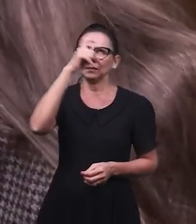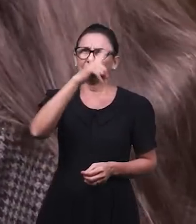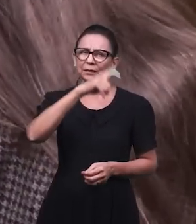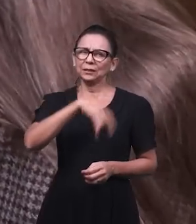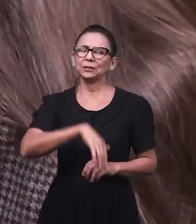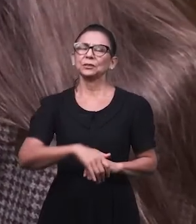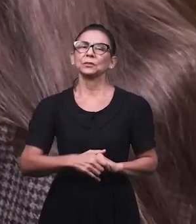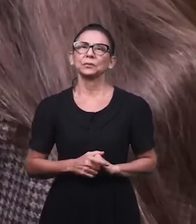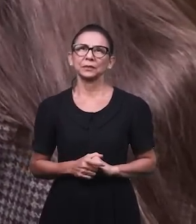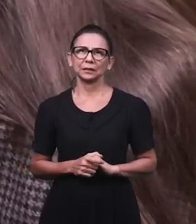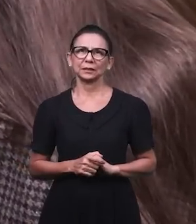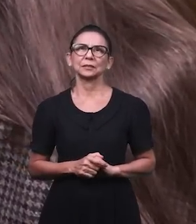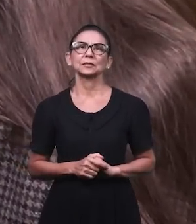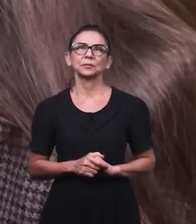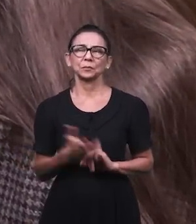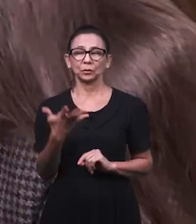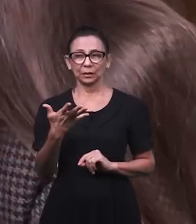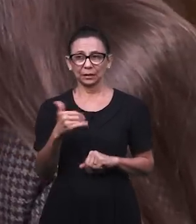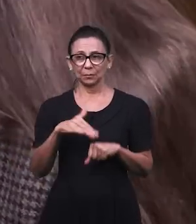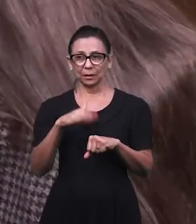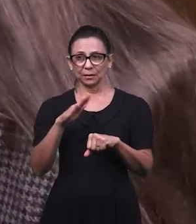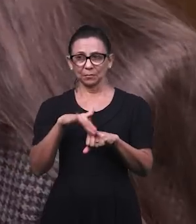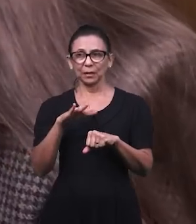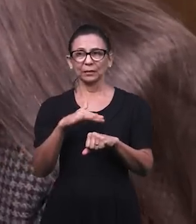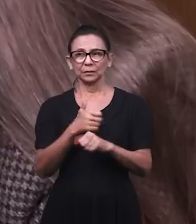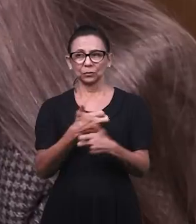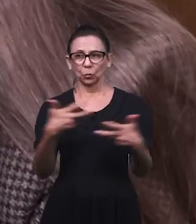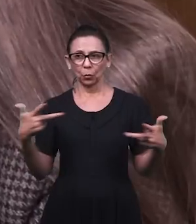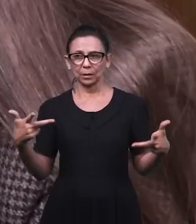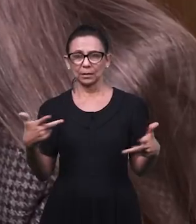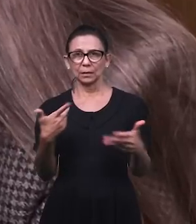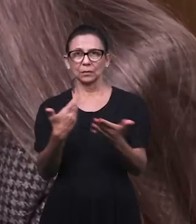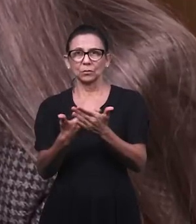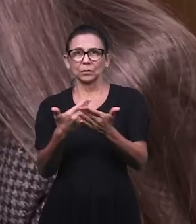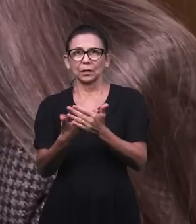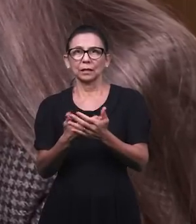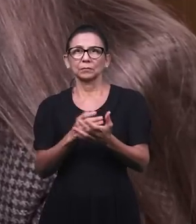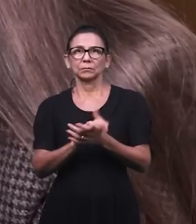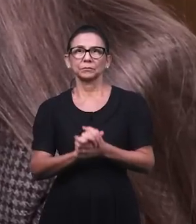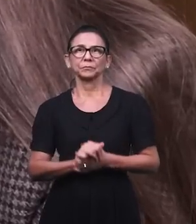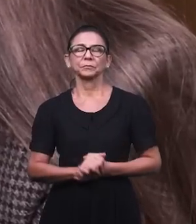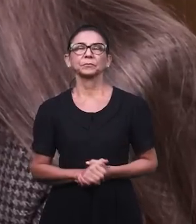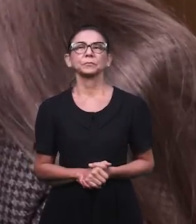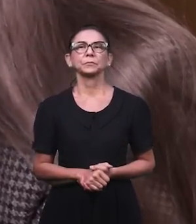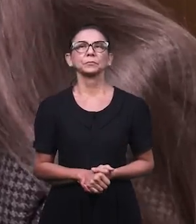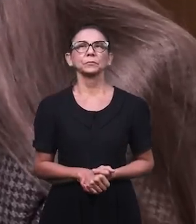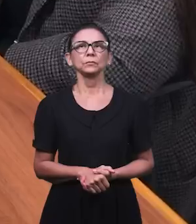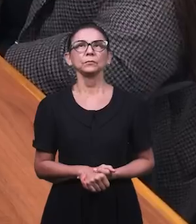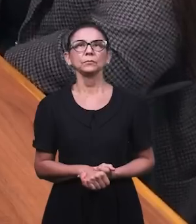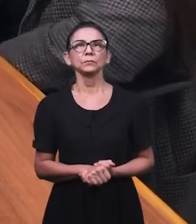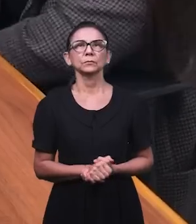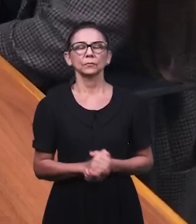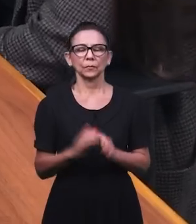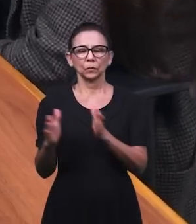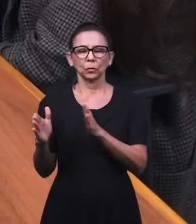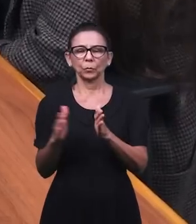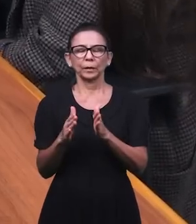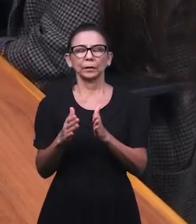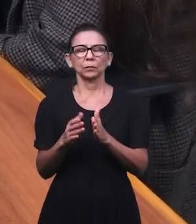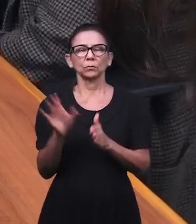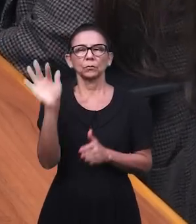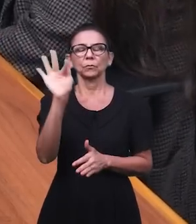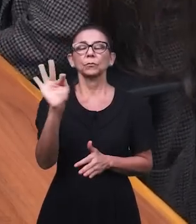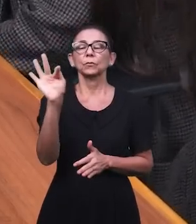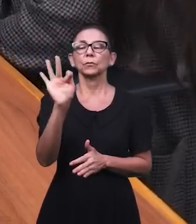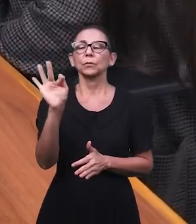foi um pouco ruim por não ter conseguido ter feito mais coisa. Talvez hoje eu teria mais coisa no currículo. Do período